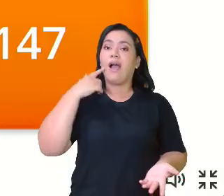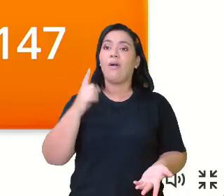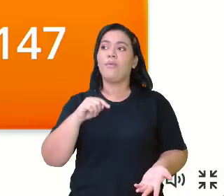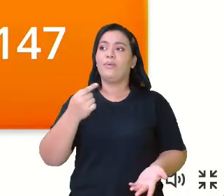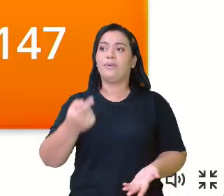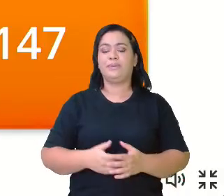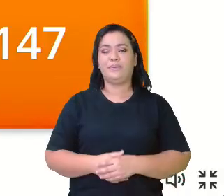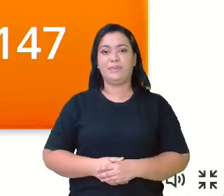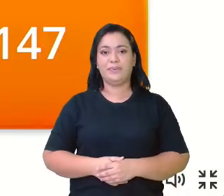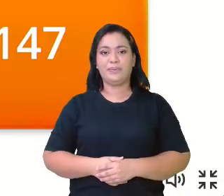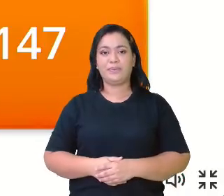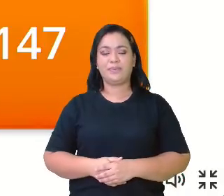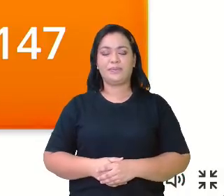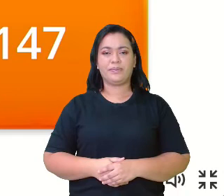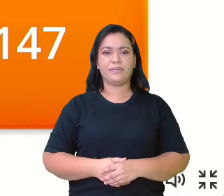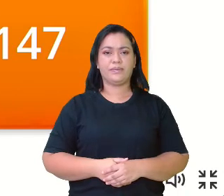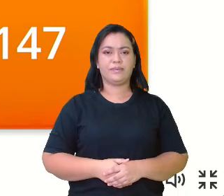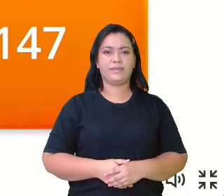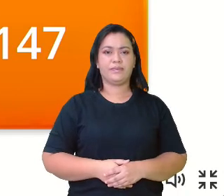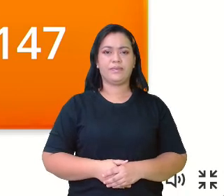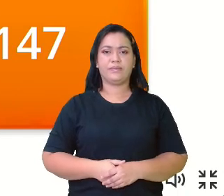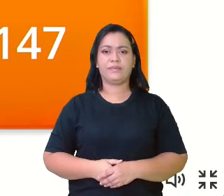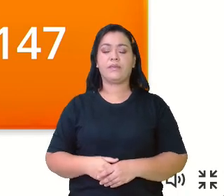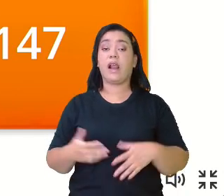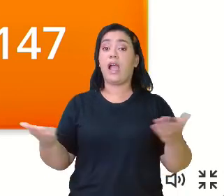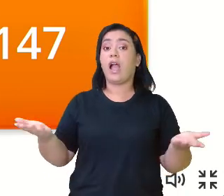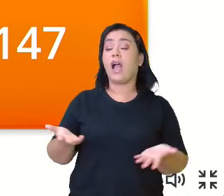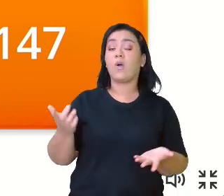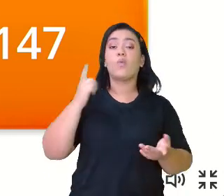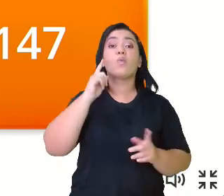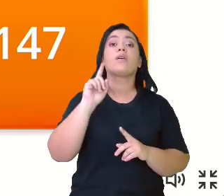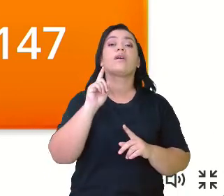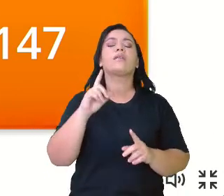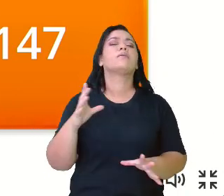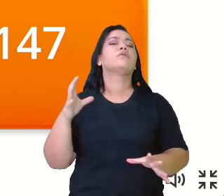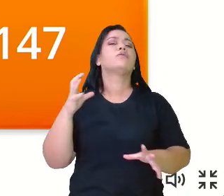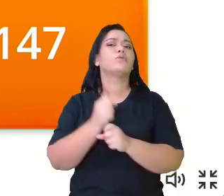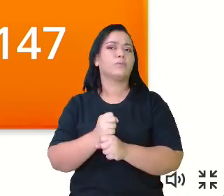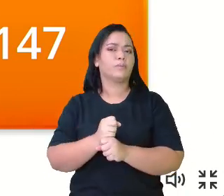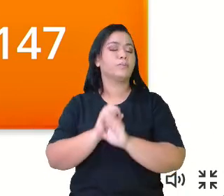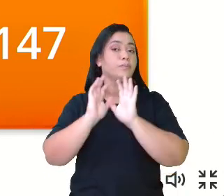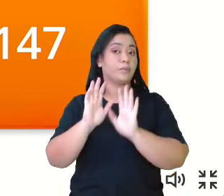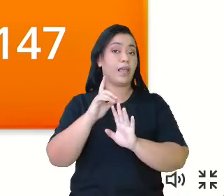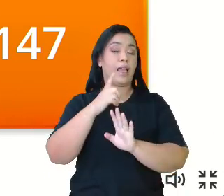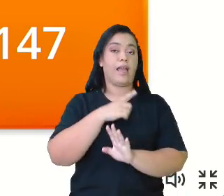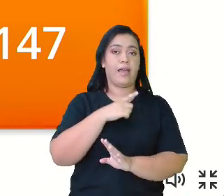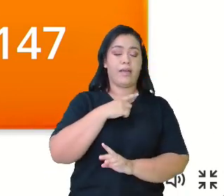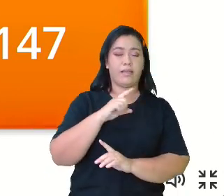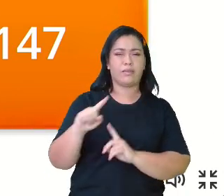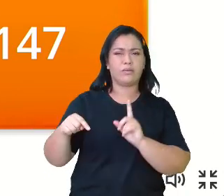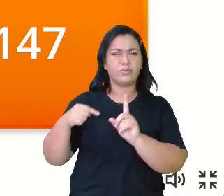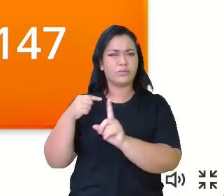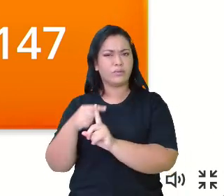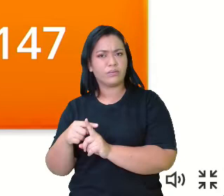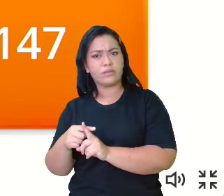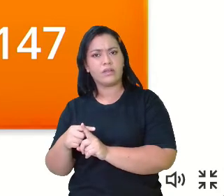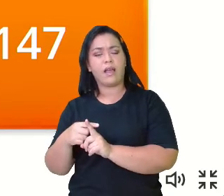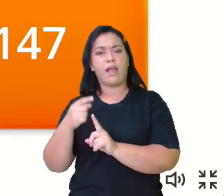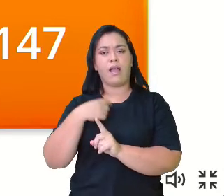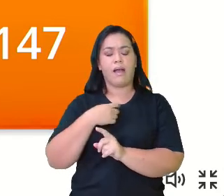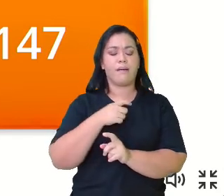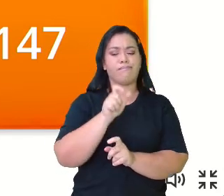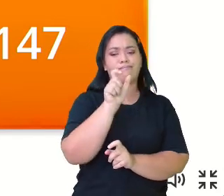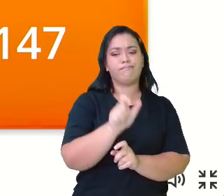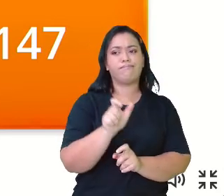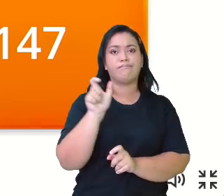agora. Numa adição, a gente vai juntar e ler esse número. Numa adição, as parcelas